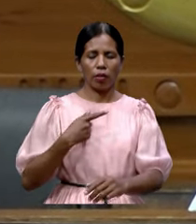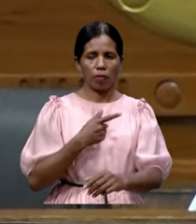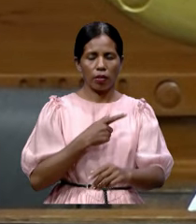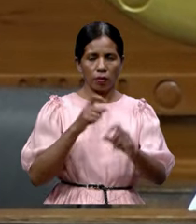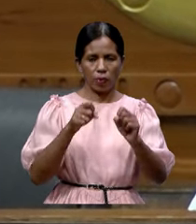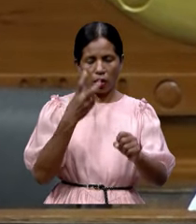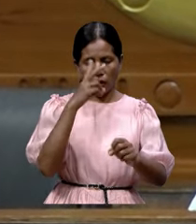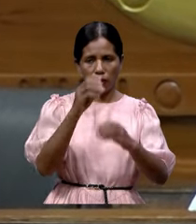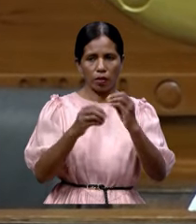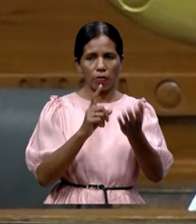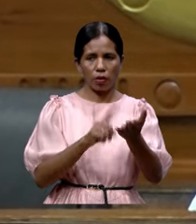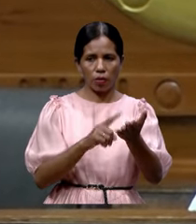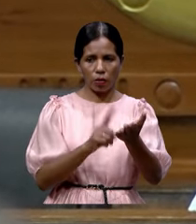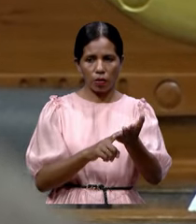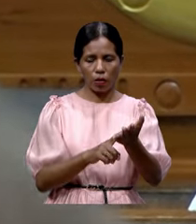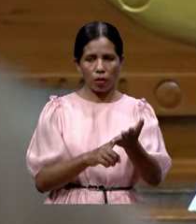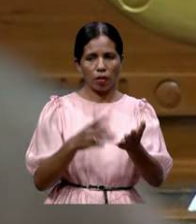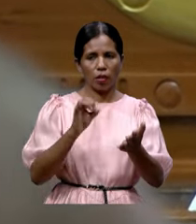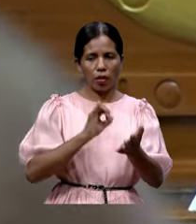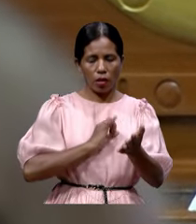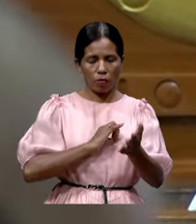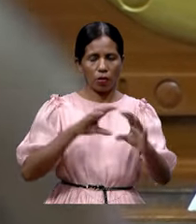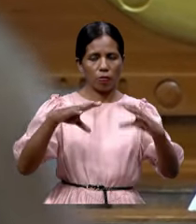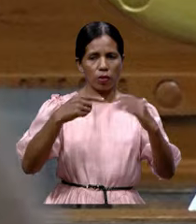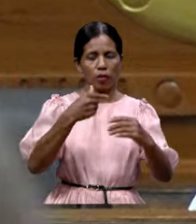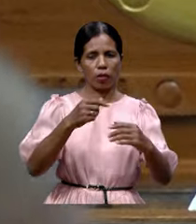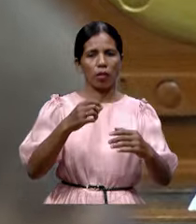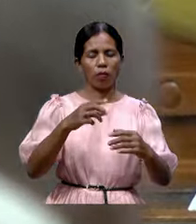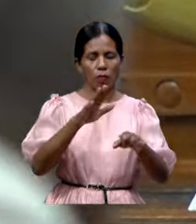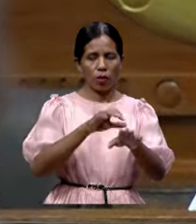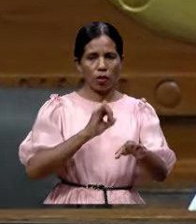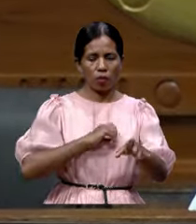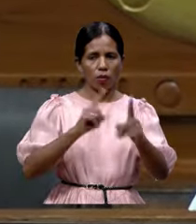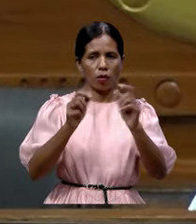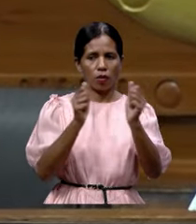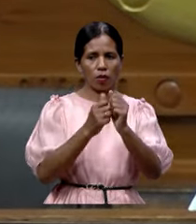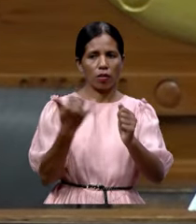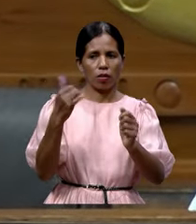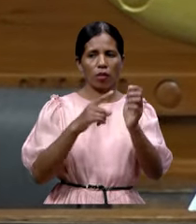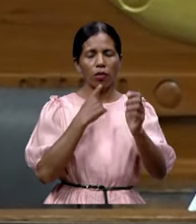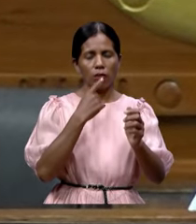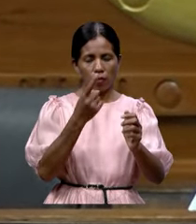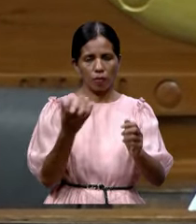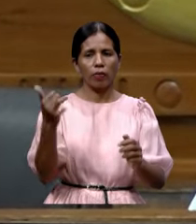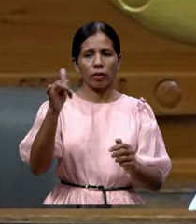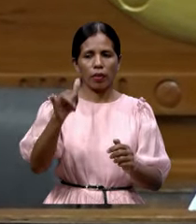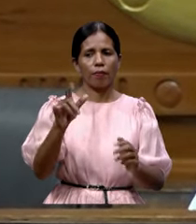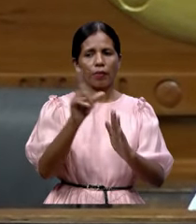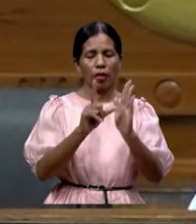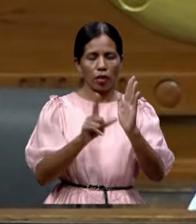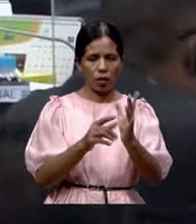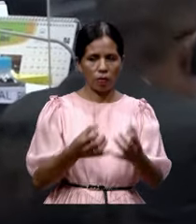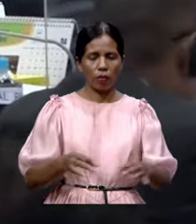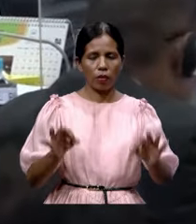dane tabela discuti e haumos comissão de gebol haumai haculio sira informa sira que lei ne